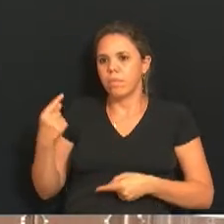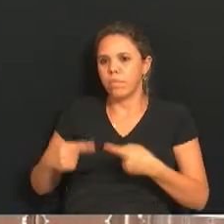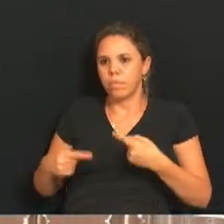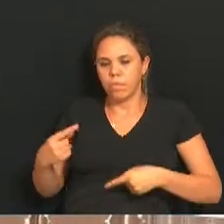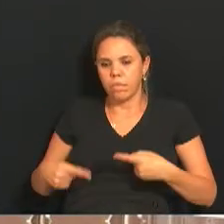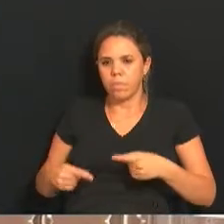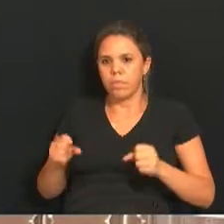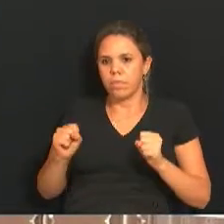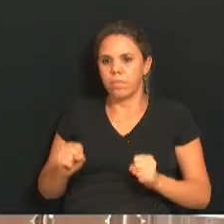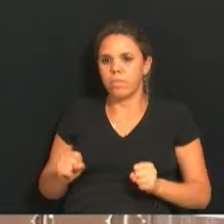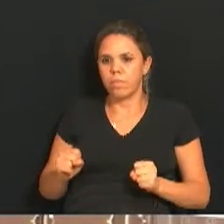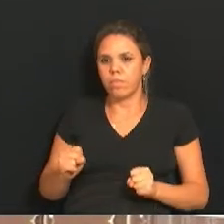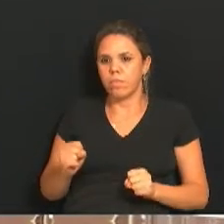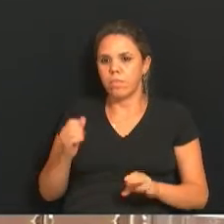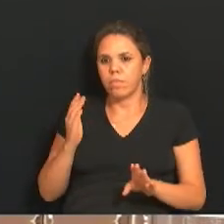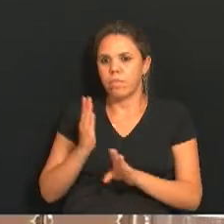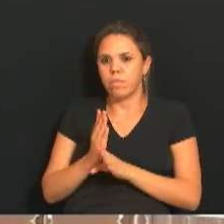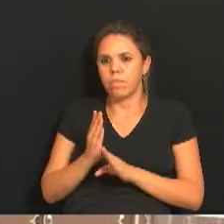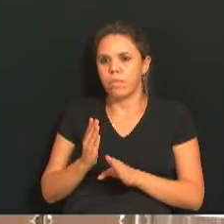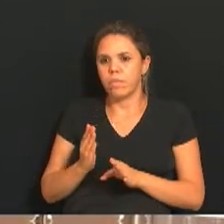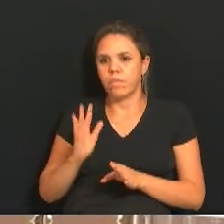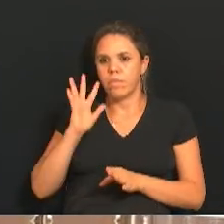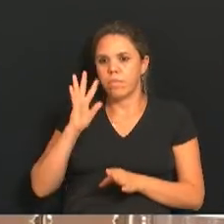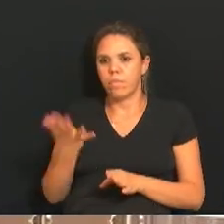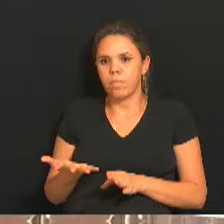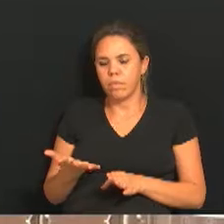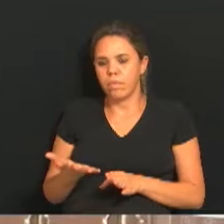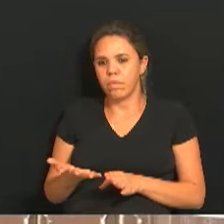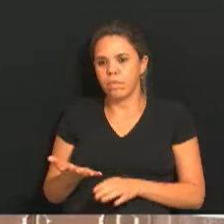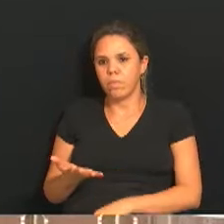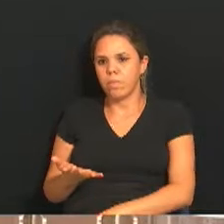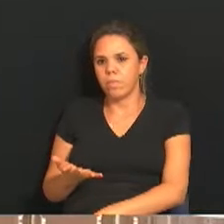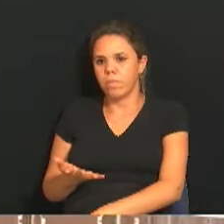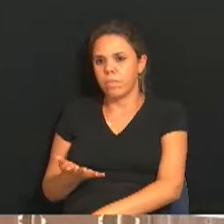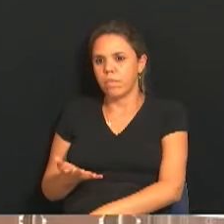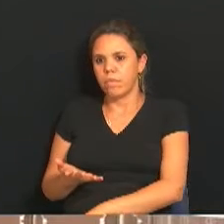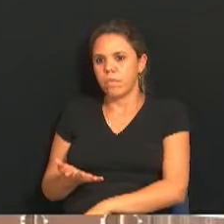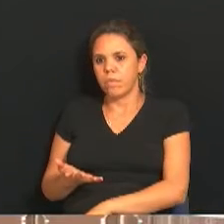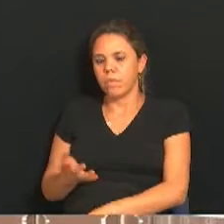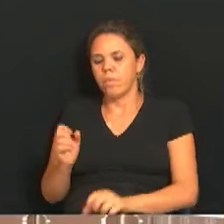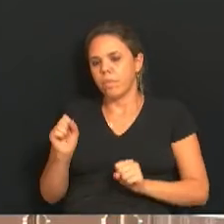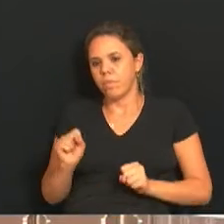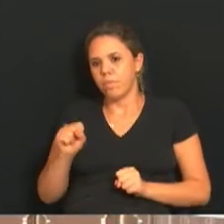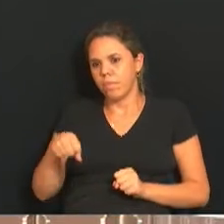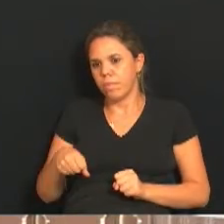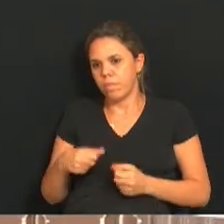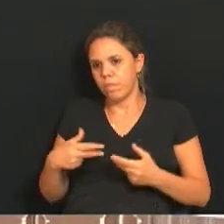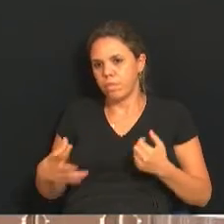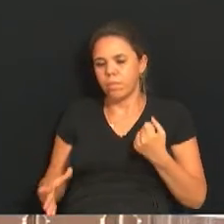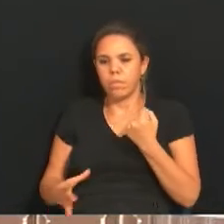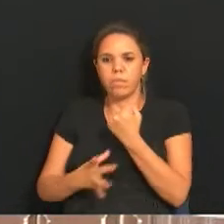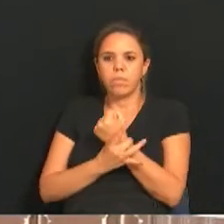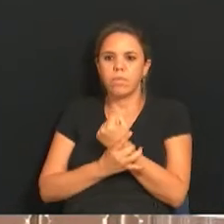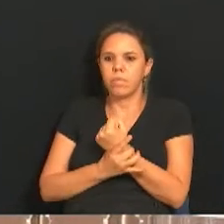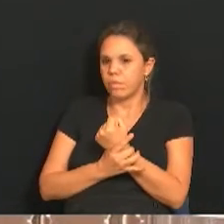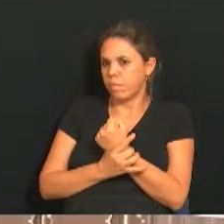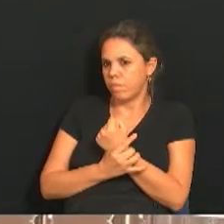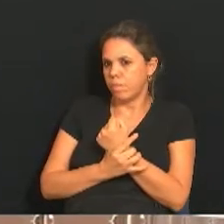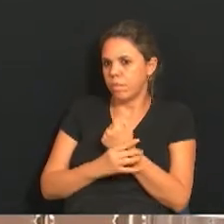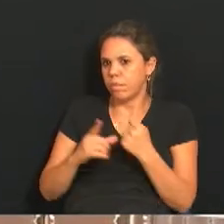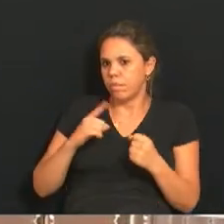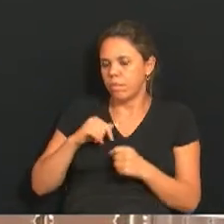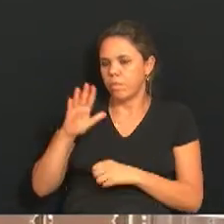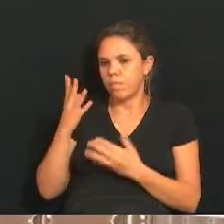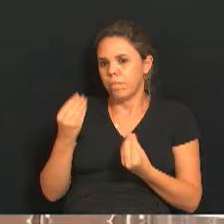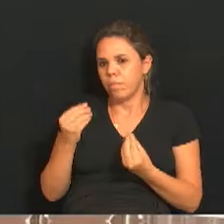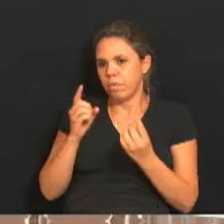possa achar e encontrar algumas soluções que pode caminhar, sim, alguma coisa de segurança pública, mas tem muito dos